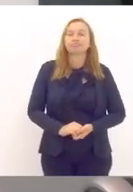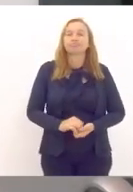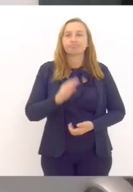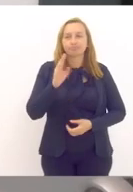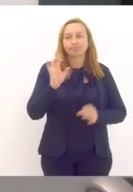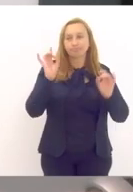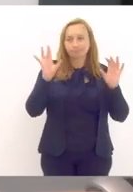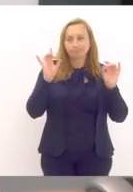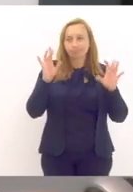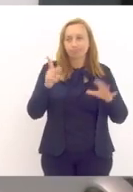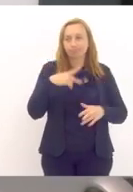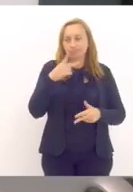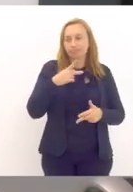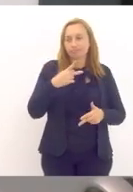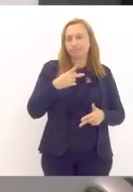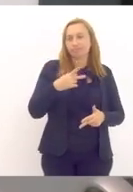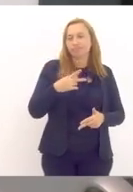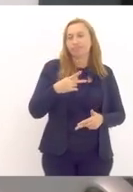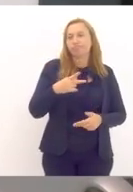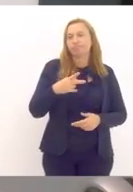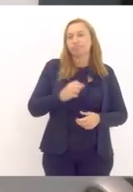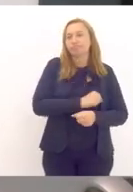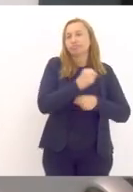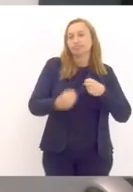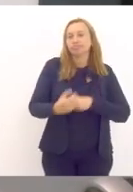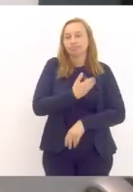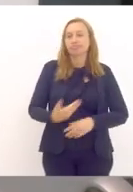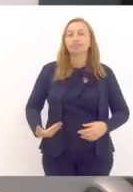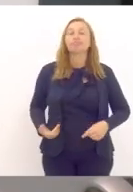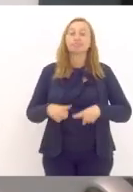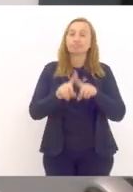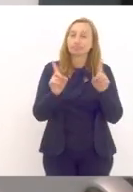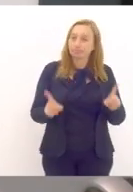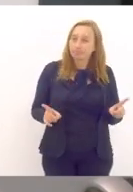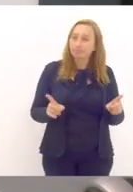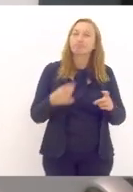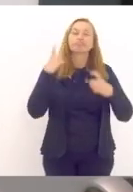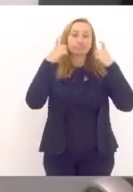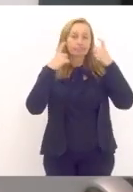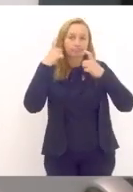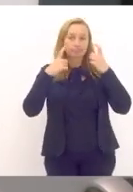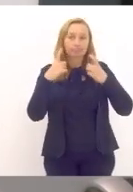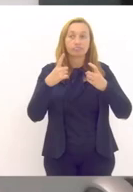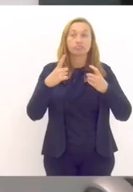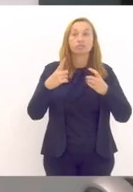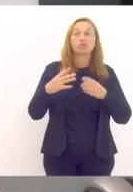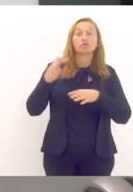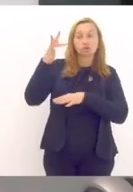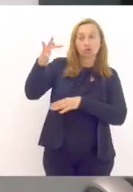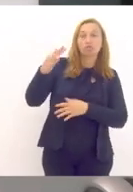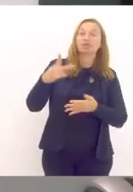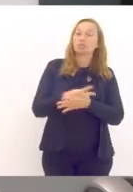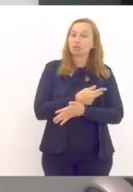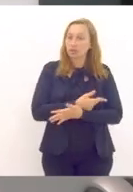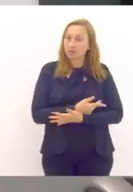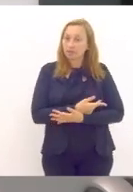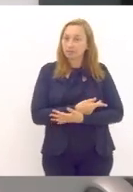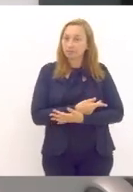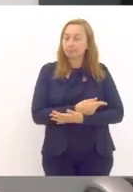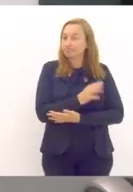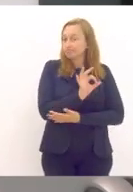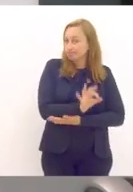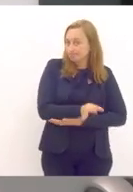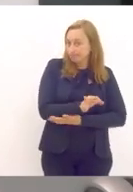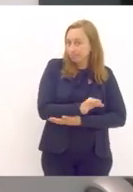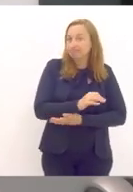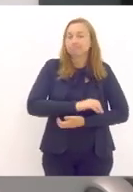especialmente quando se trata de poder público. Mas, ao mesmo tempo, se preocupar com o que está por vir. E,